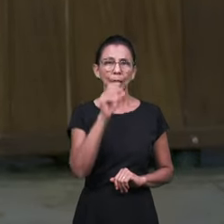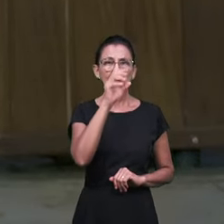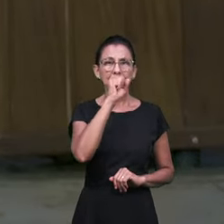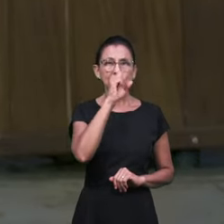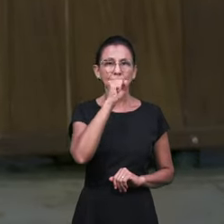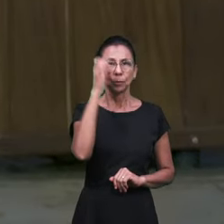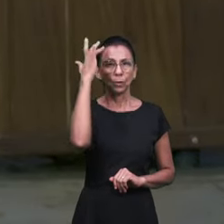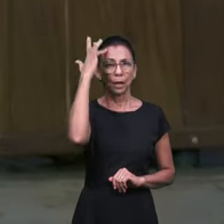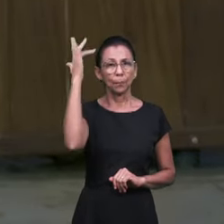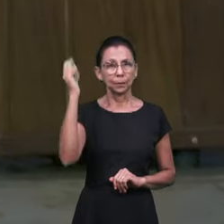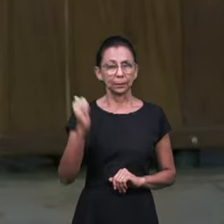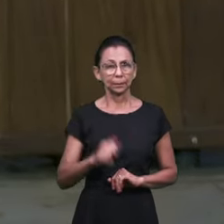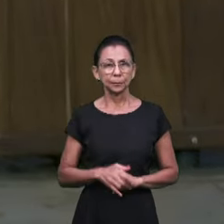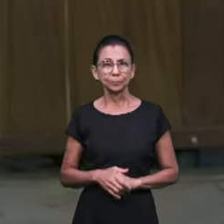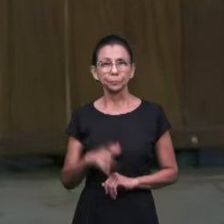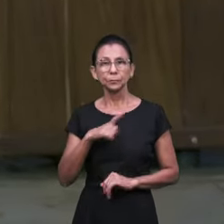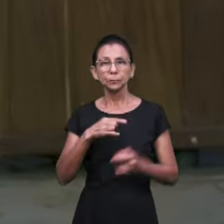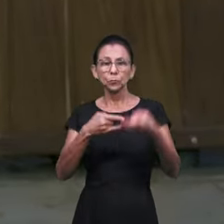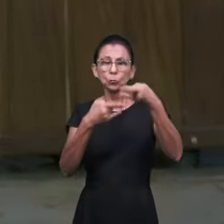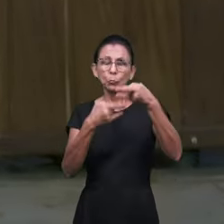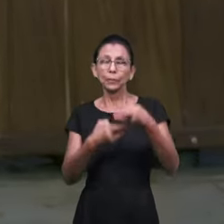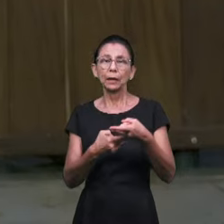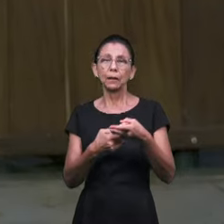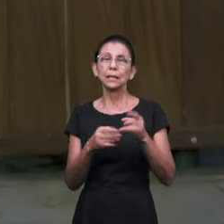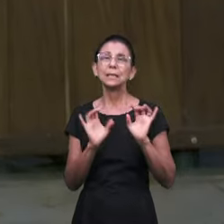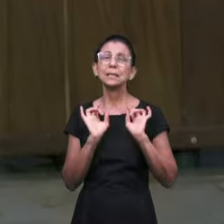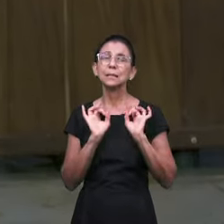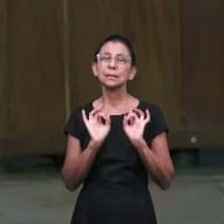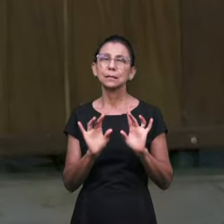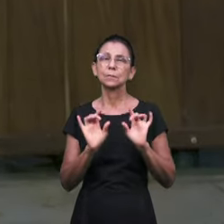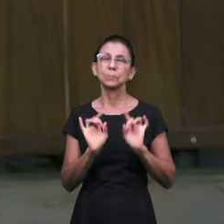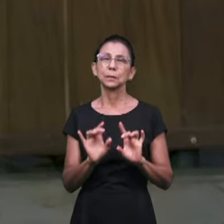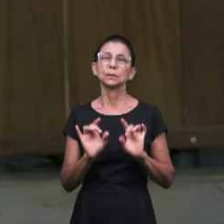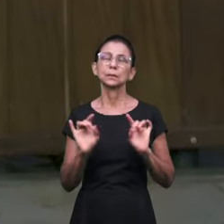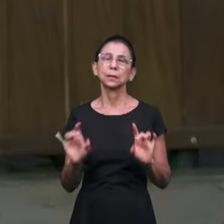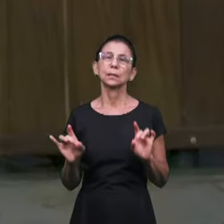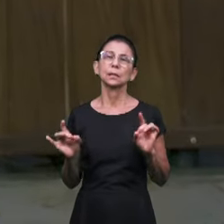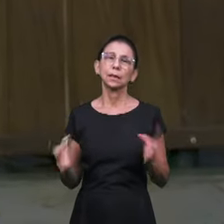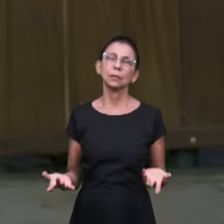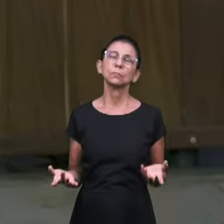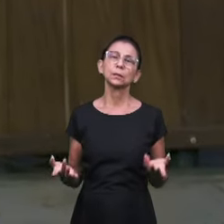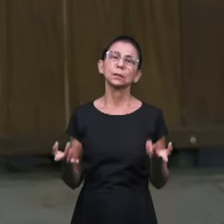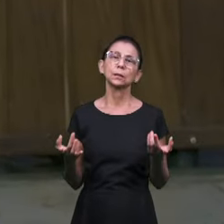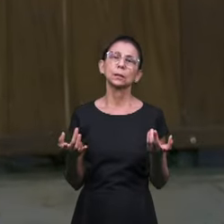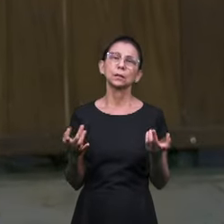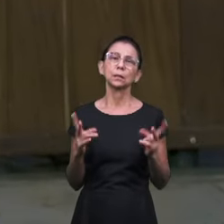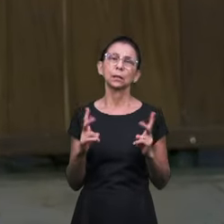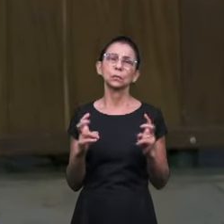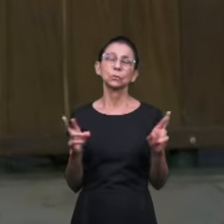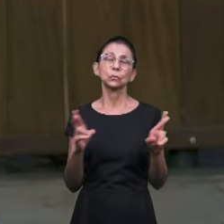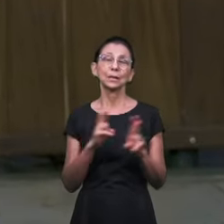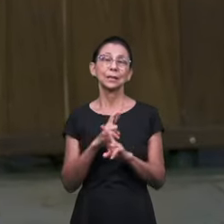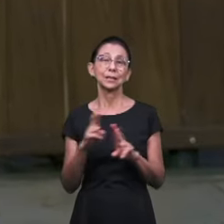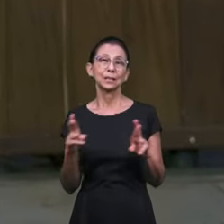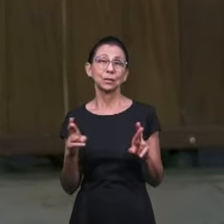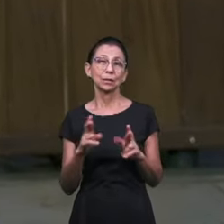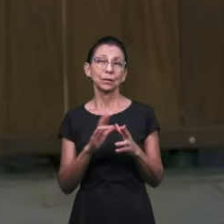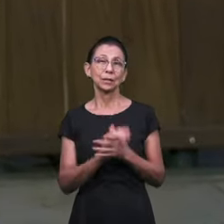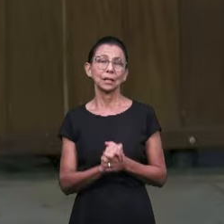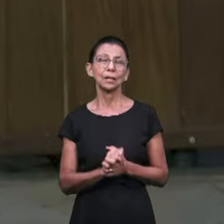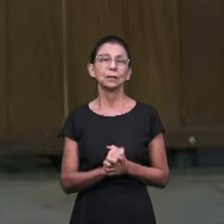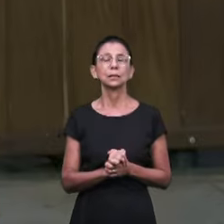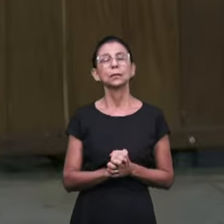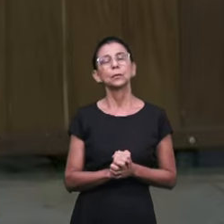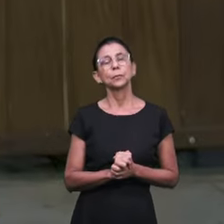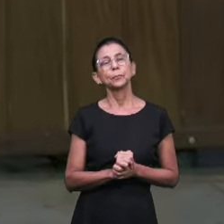nós teremos uma live especial onde a abordagem será relacionada aos assuntos que foram tratados até aqui, o de